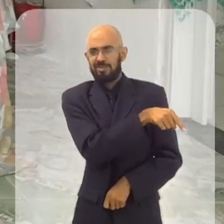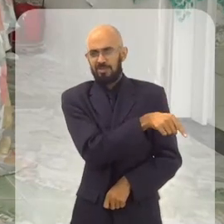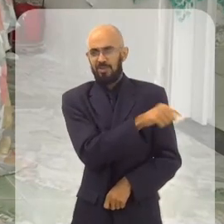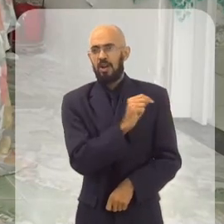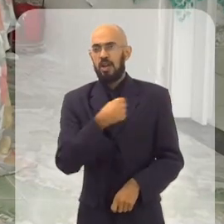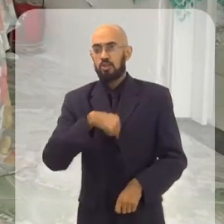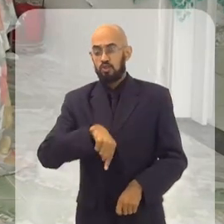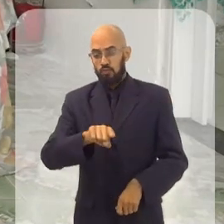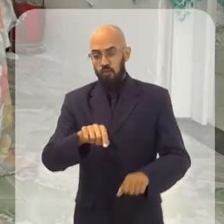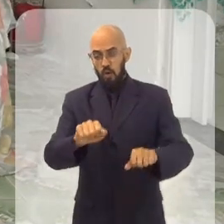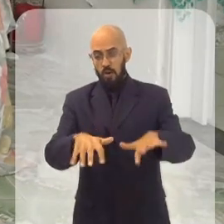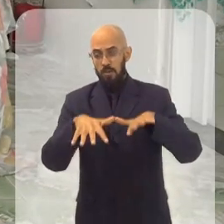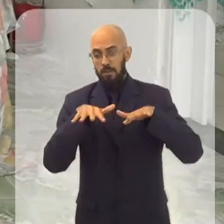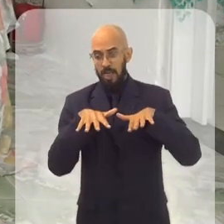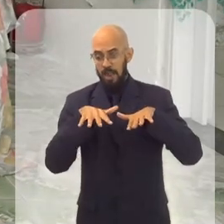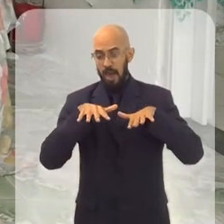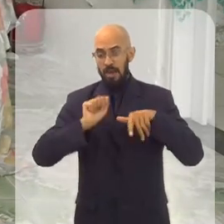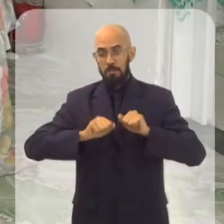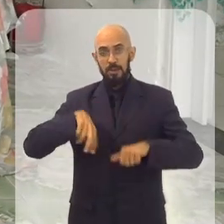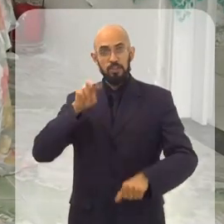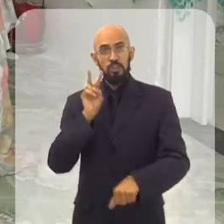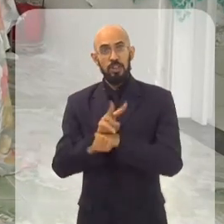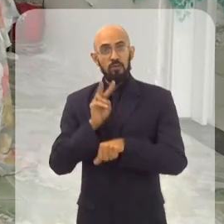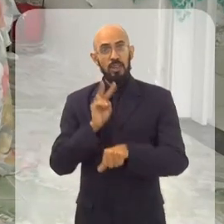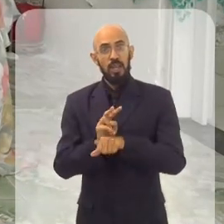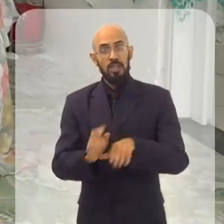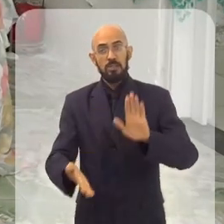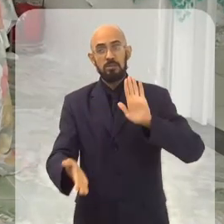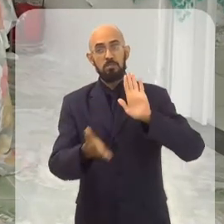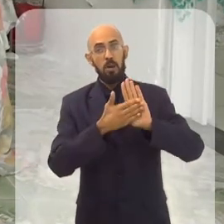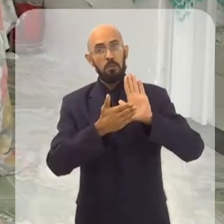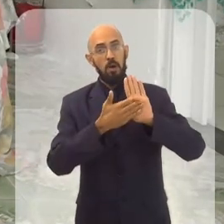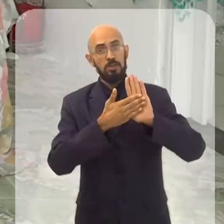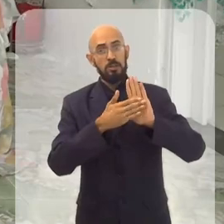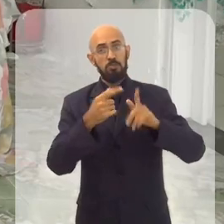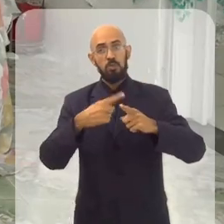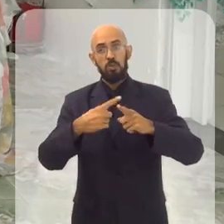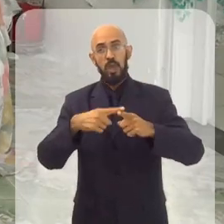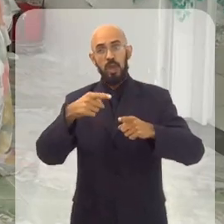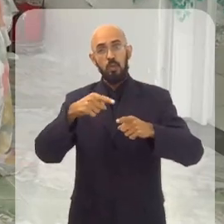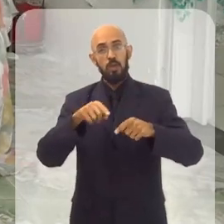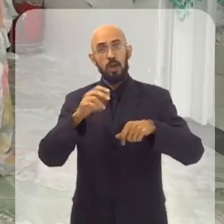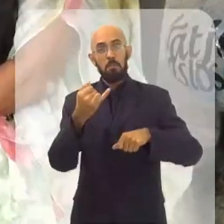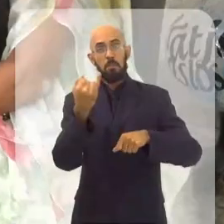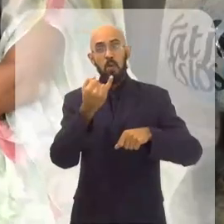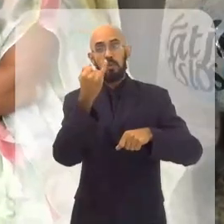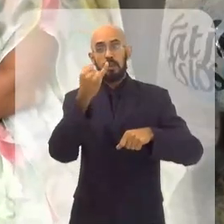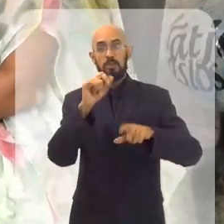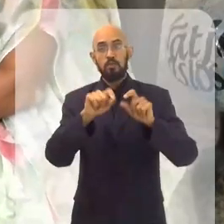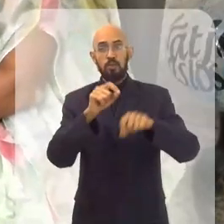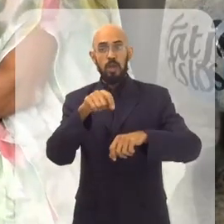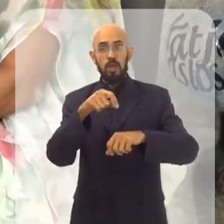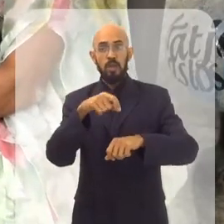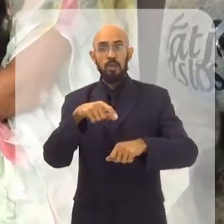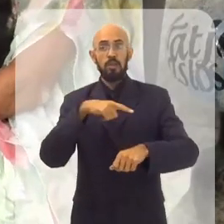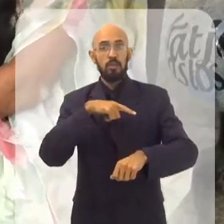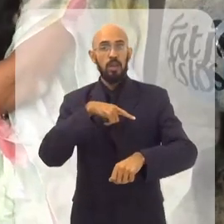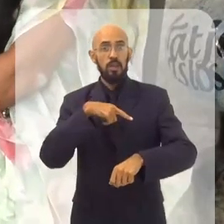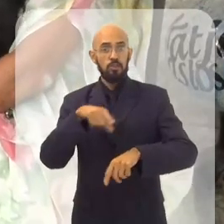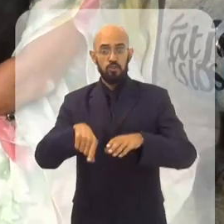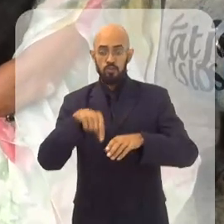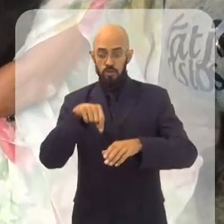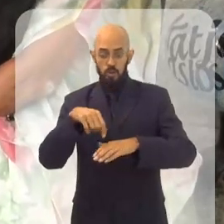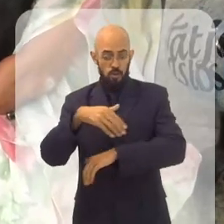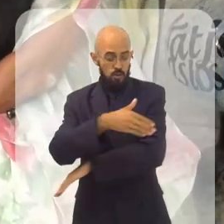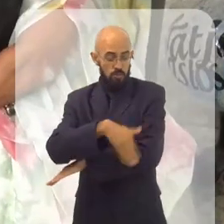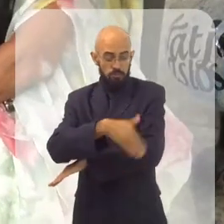para o plenário justamente defender essas propostas. Tá? O que era importante para o povo cigano? Ter um CEP. Olha, a